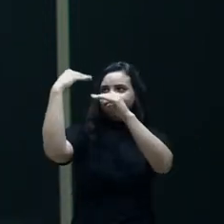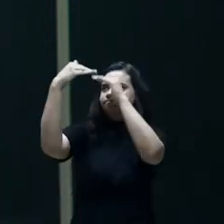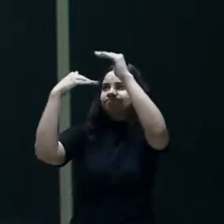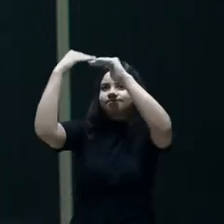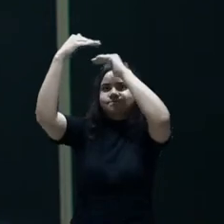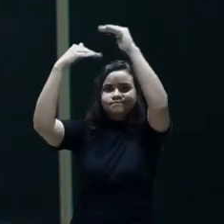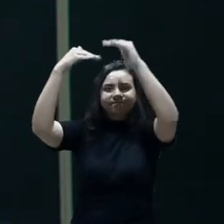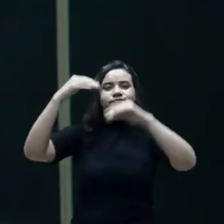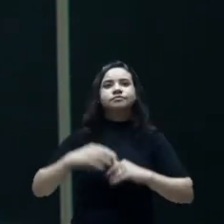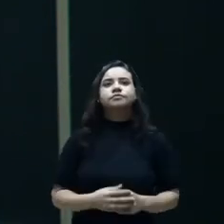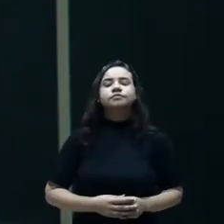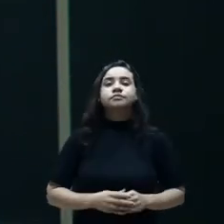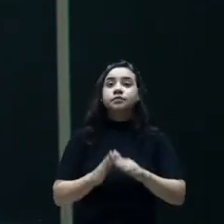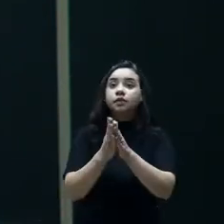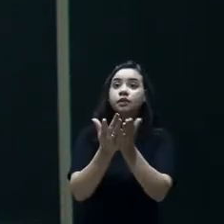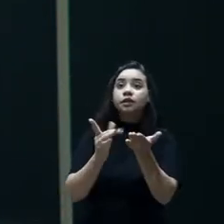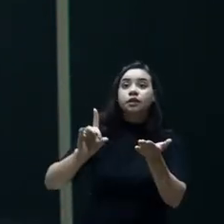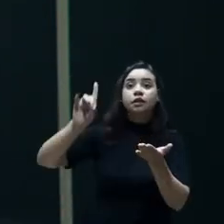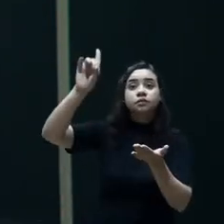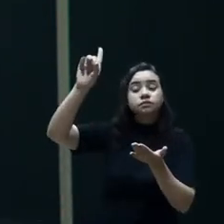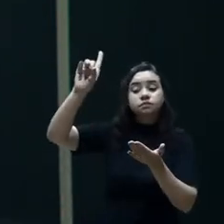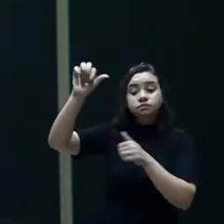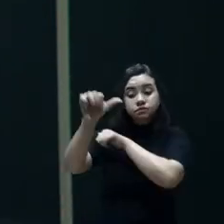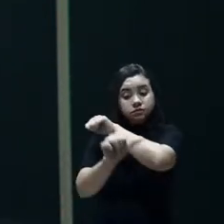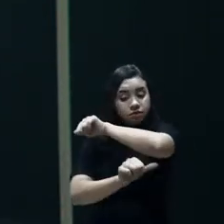A palavra transformando a sua vida.